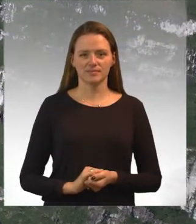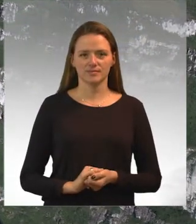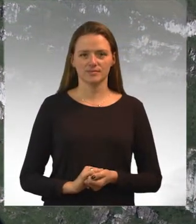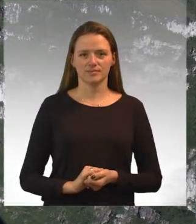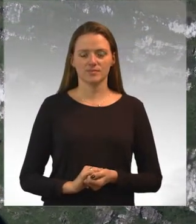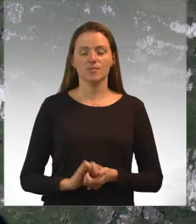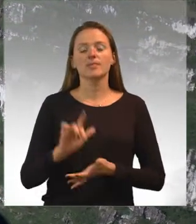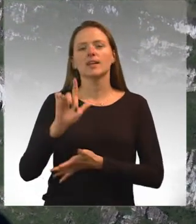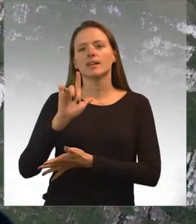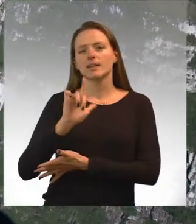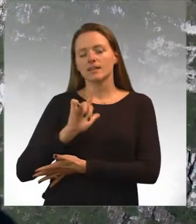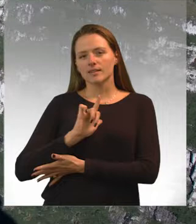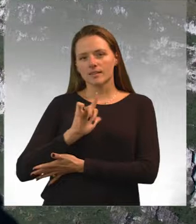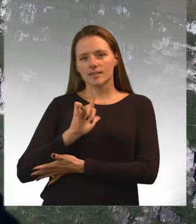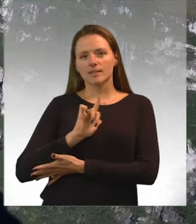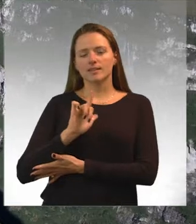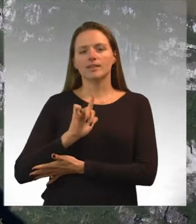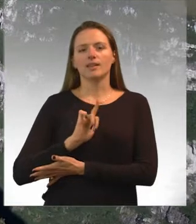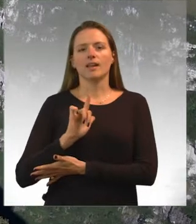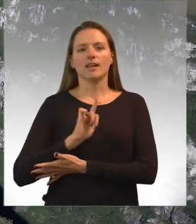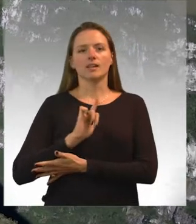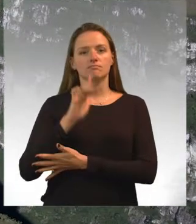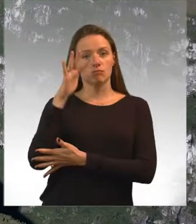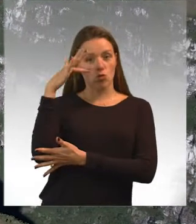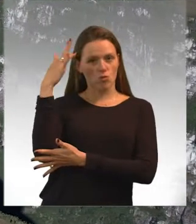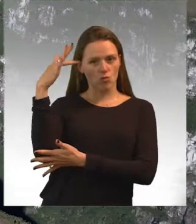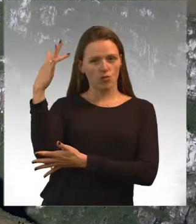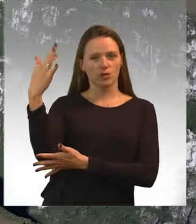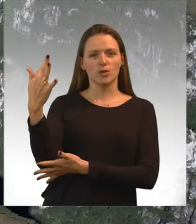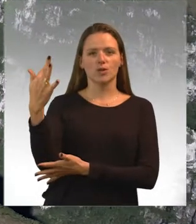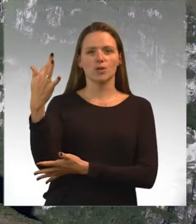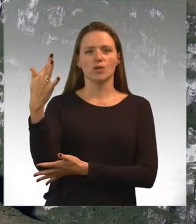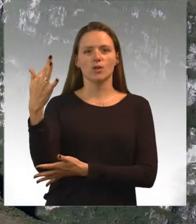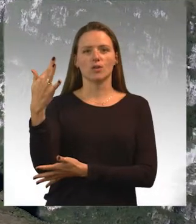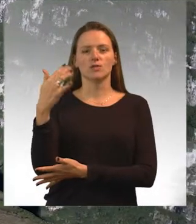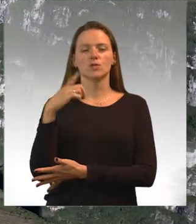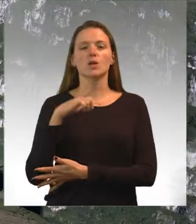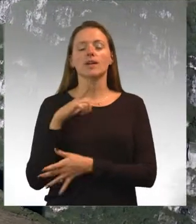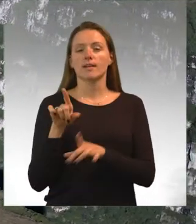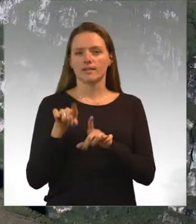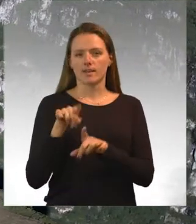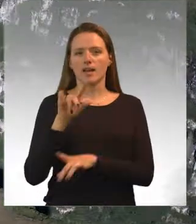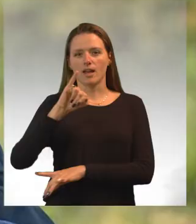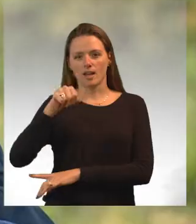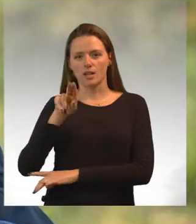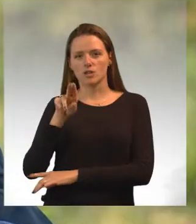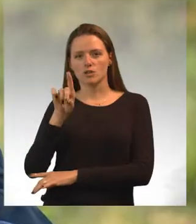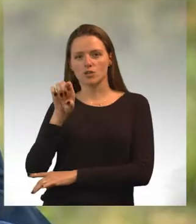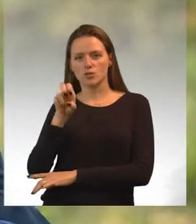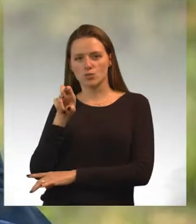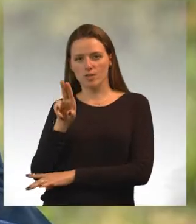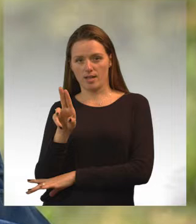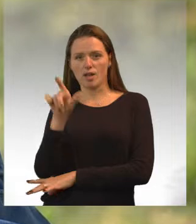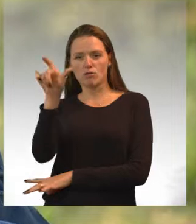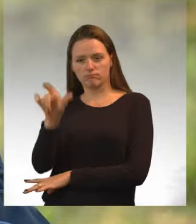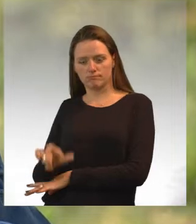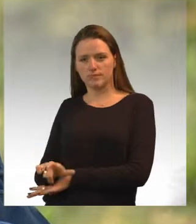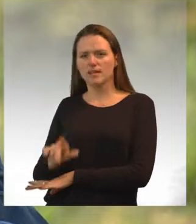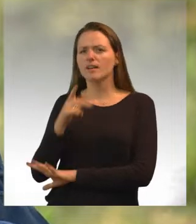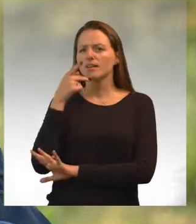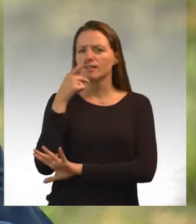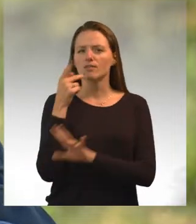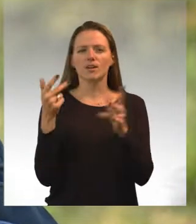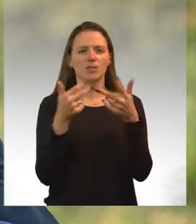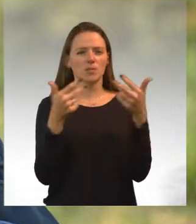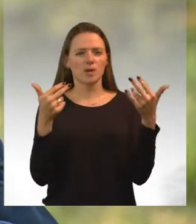Tem um filósofo judeu, Martin Buber, que falou uma coisa muito